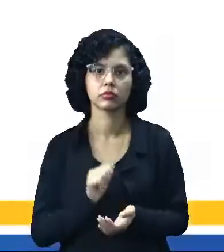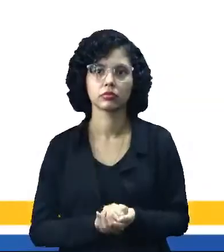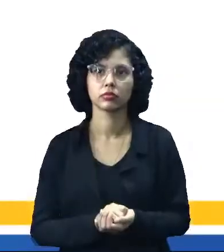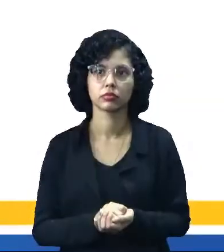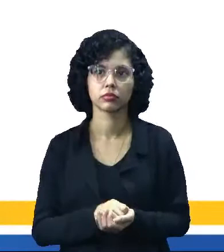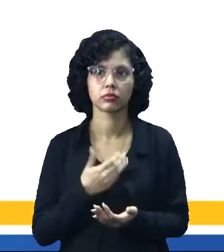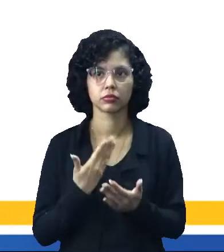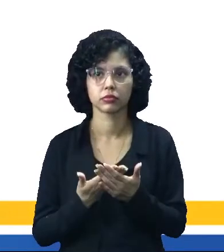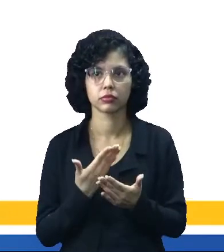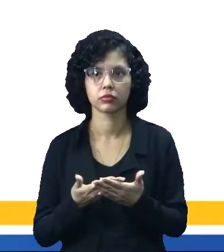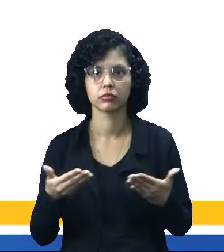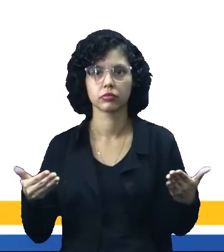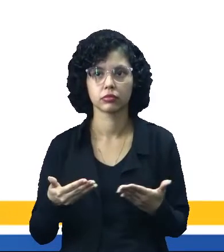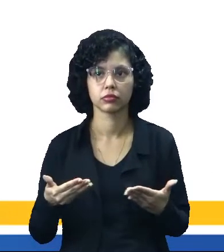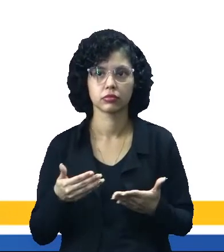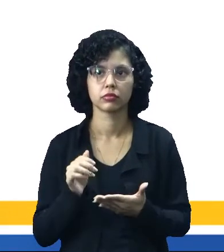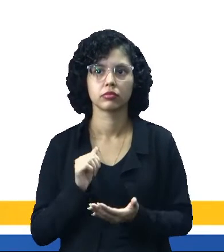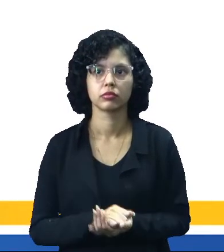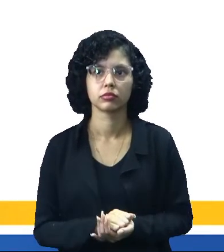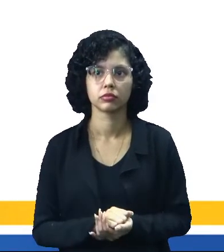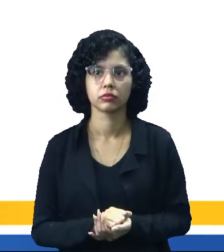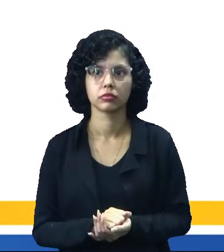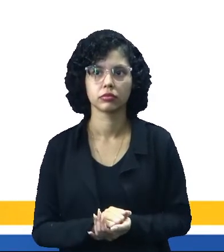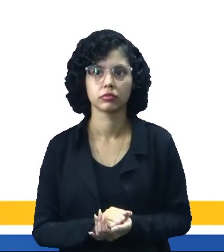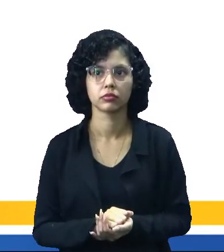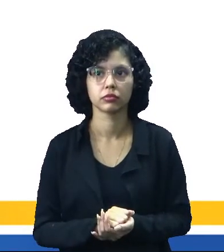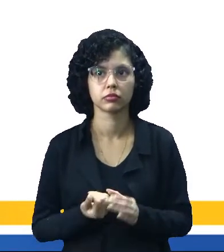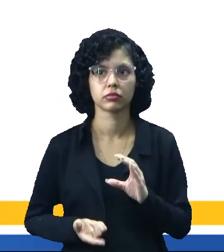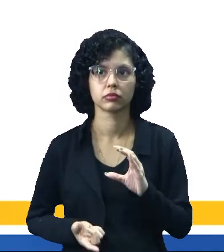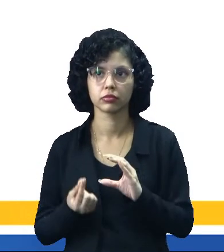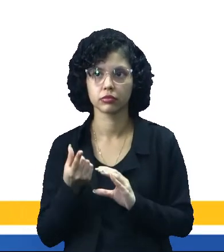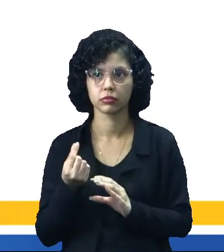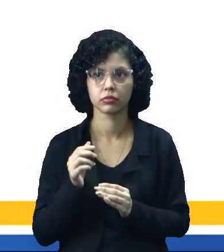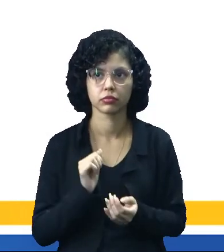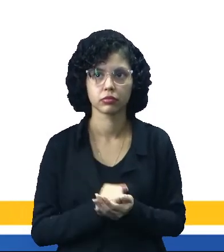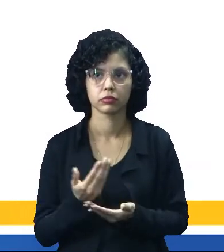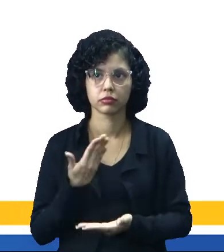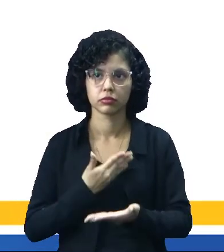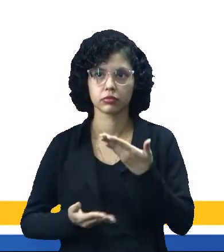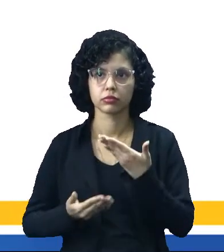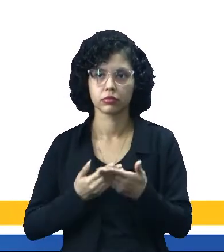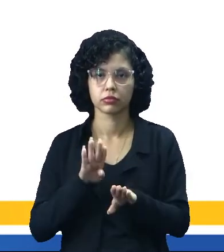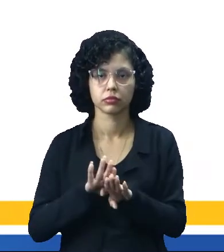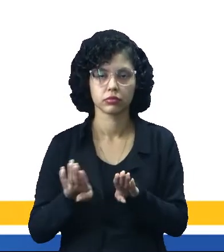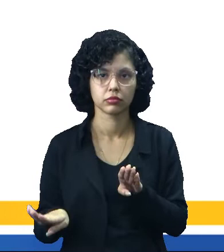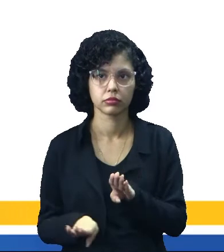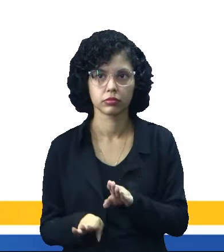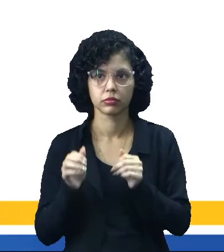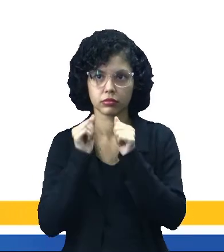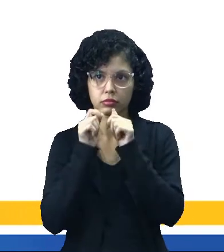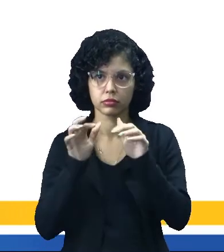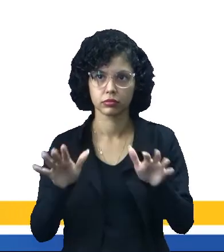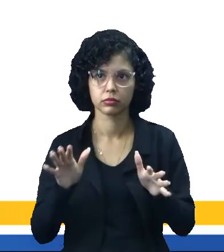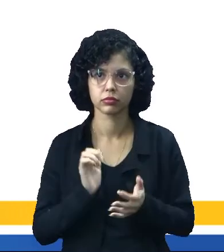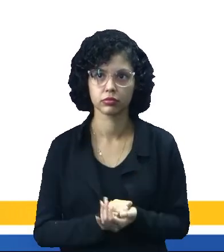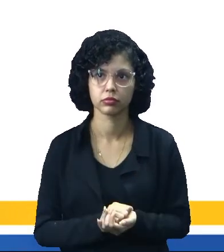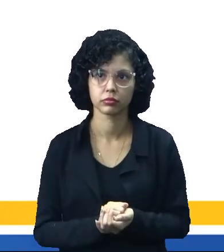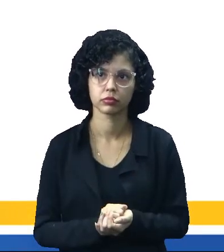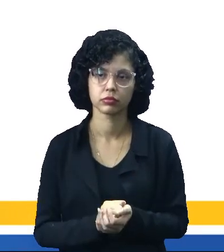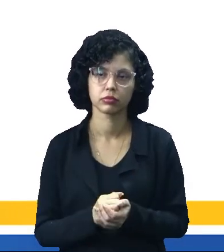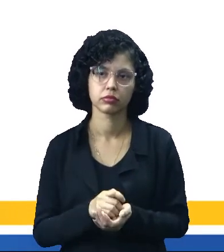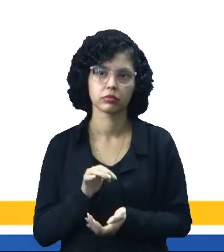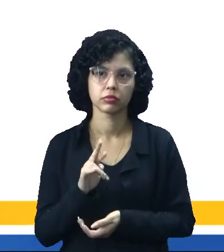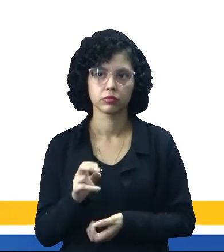hoje. O vício inerente ao capitalismo é compartilhamento desigual de bênçãos. A